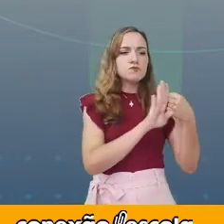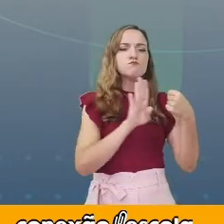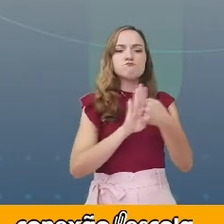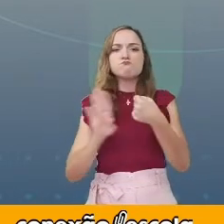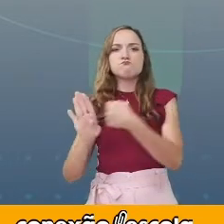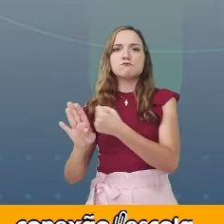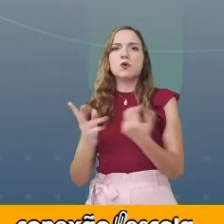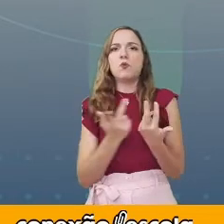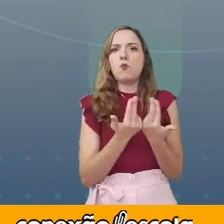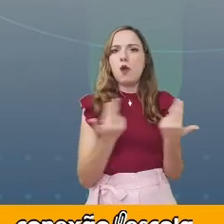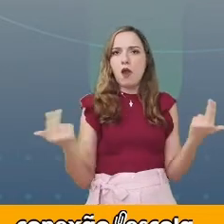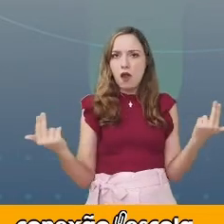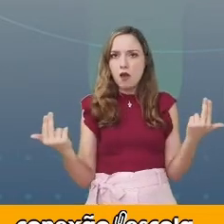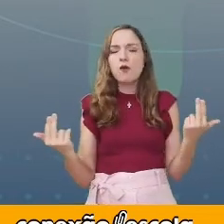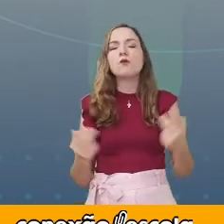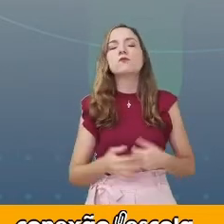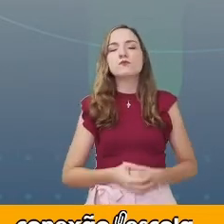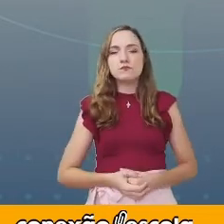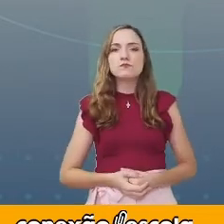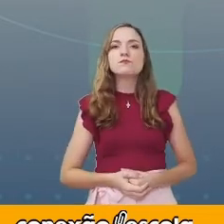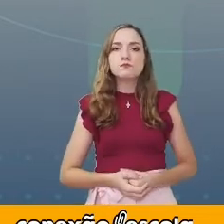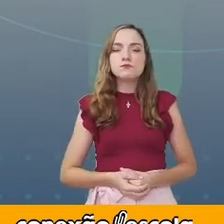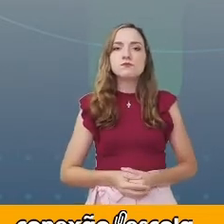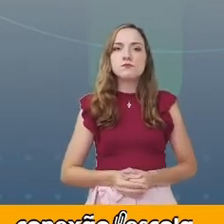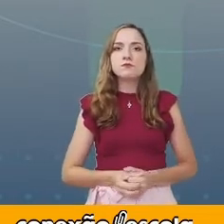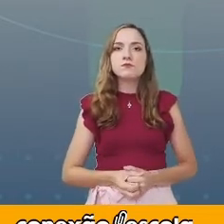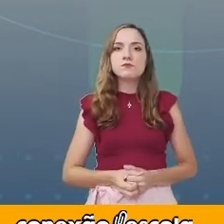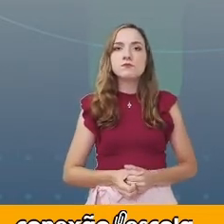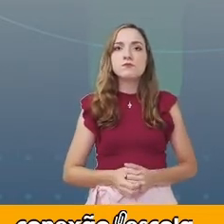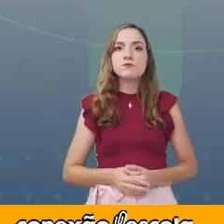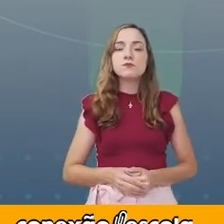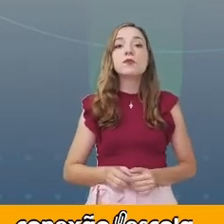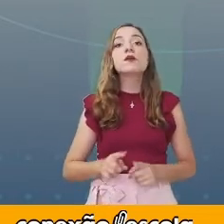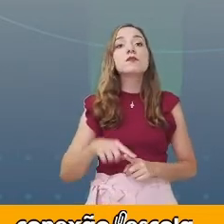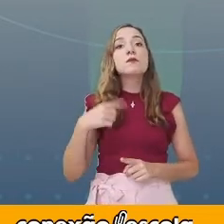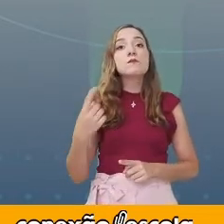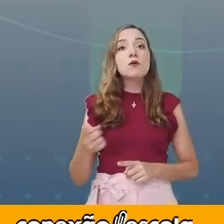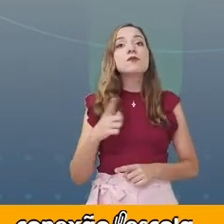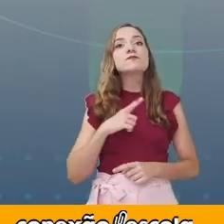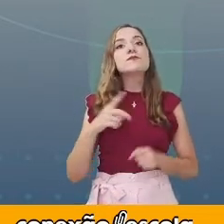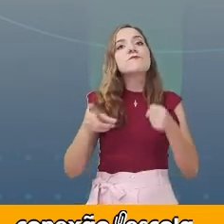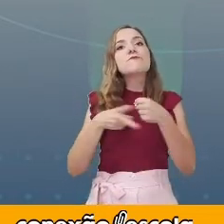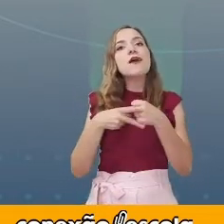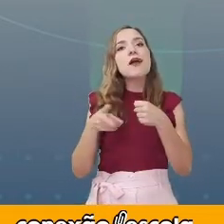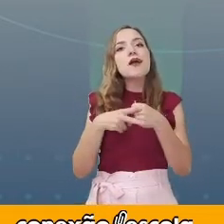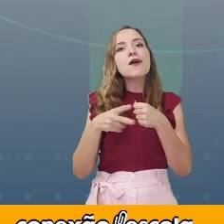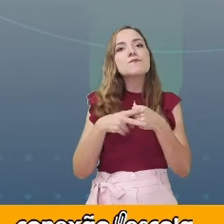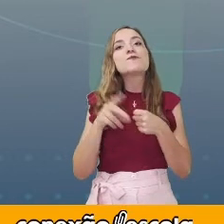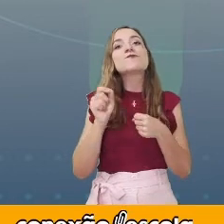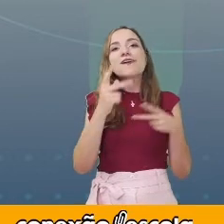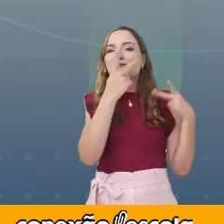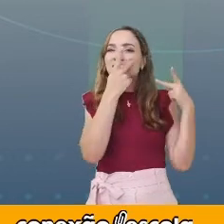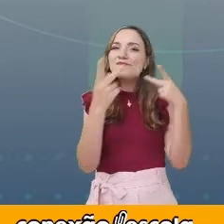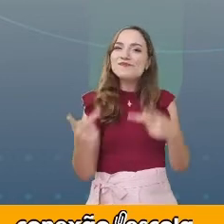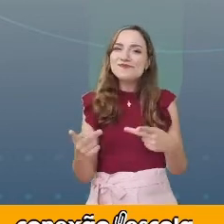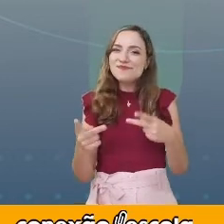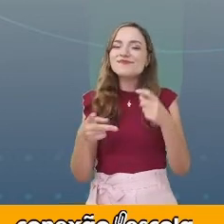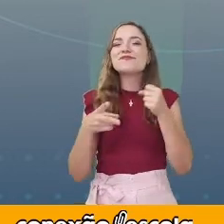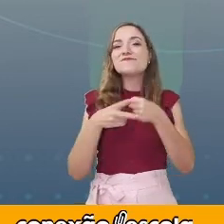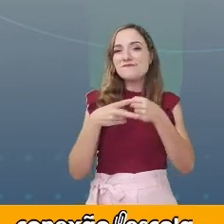classe gramatical, substantivos. Mas, em seguida, usa um verbo, o verbo